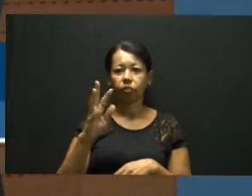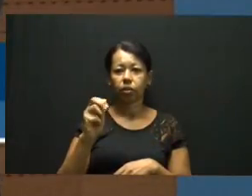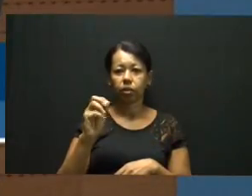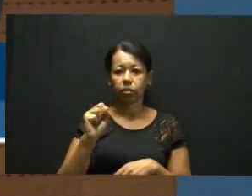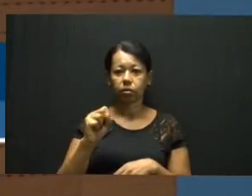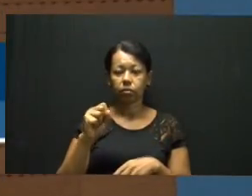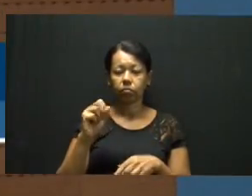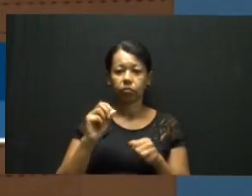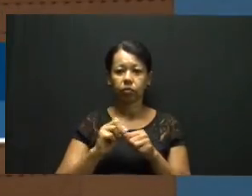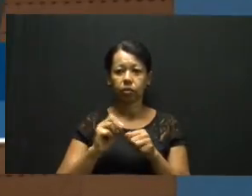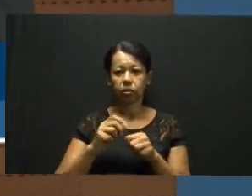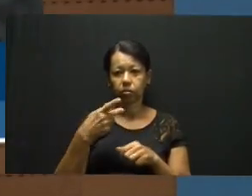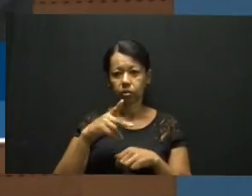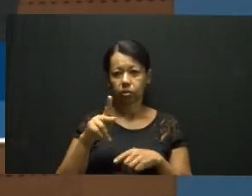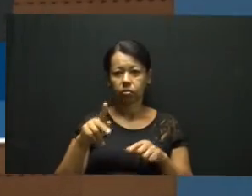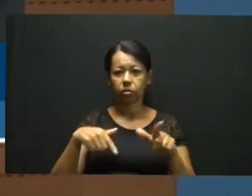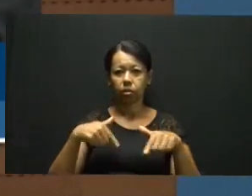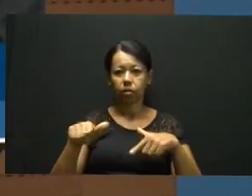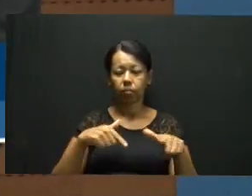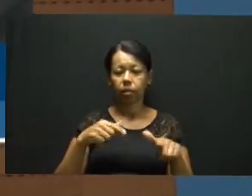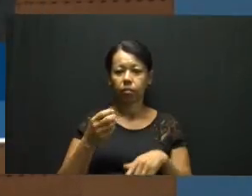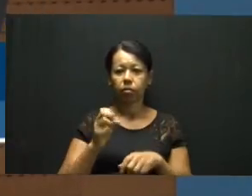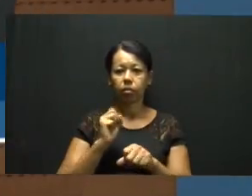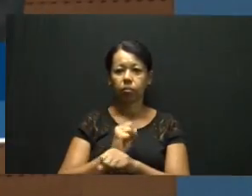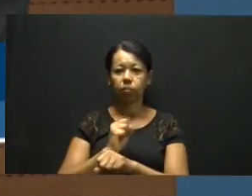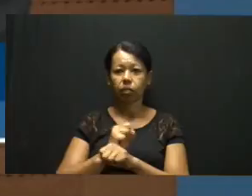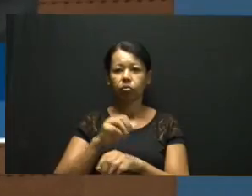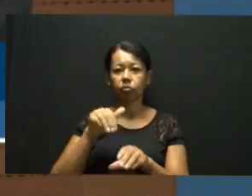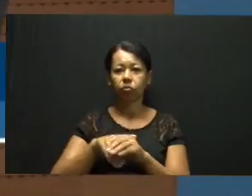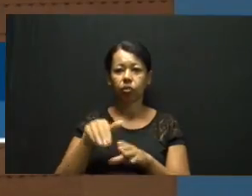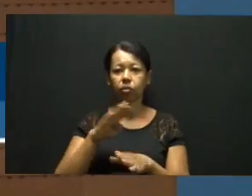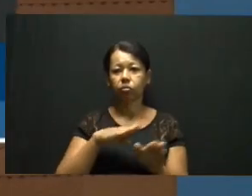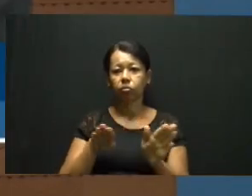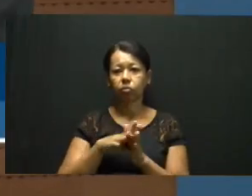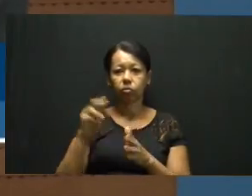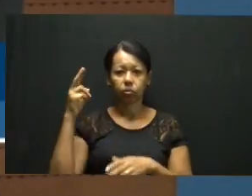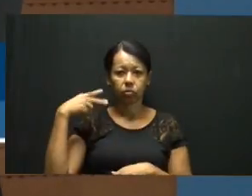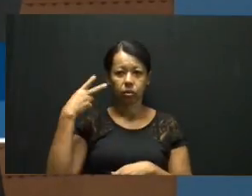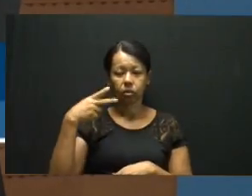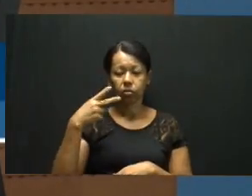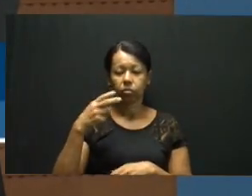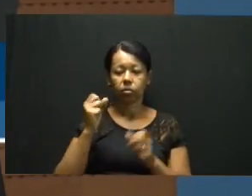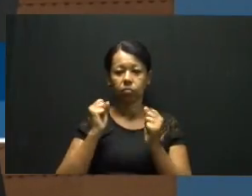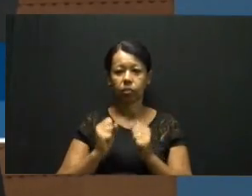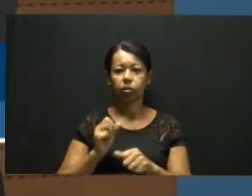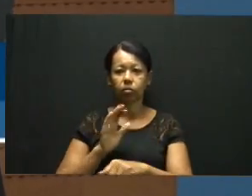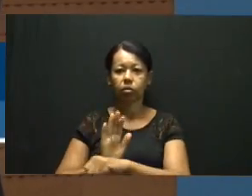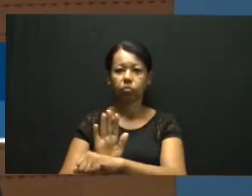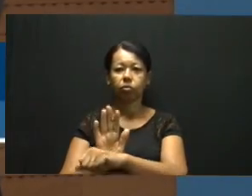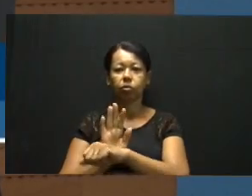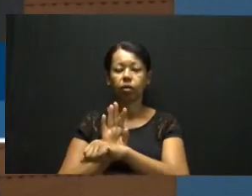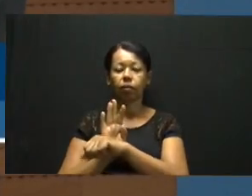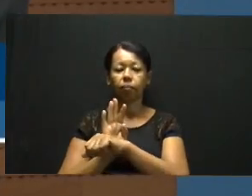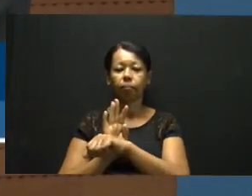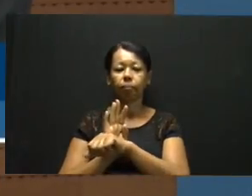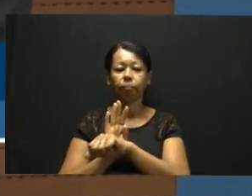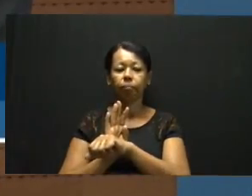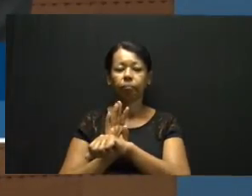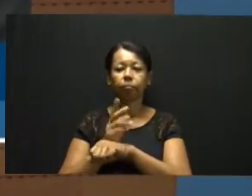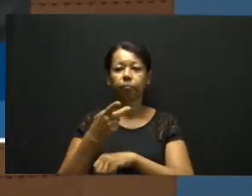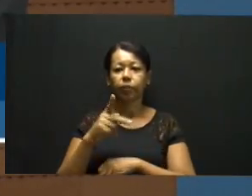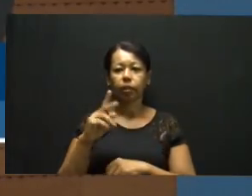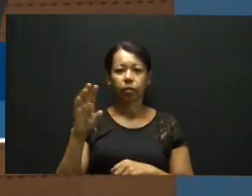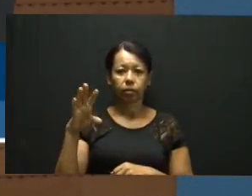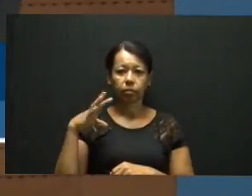Quero contar com o voto de todos os nobres pares e contar com aqueles que possam nos ajudar em benefício da